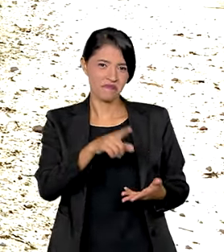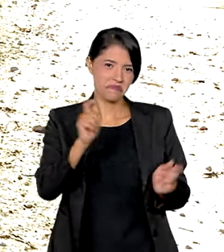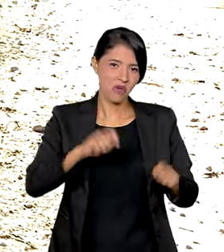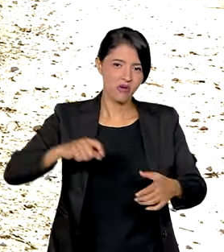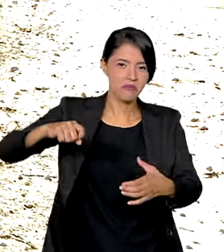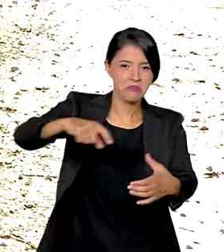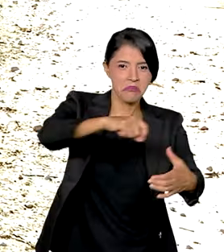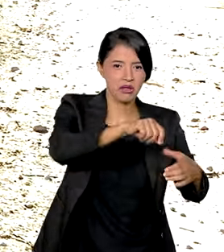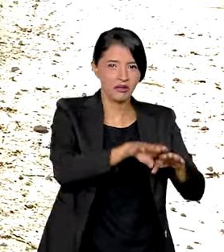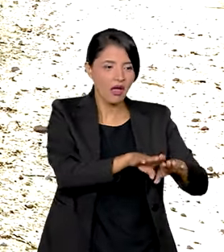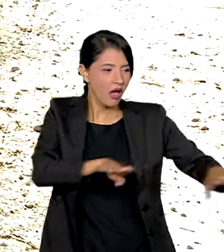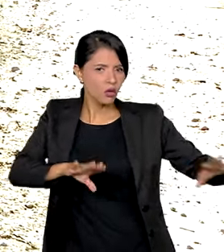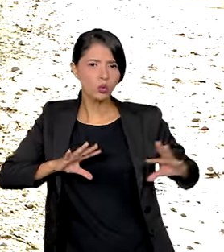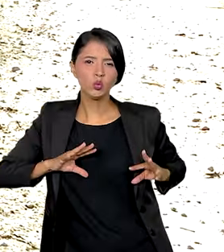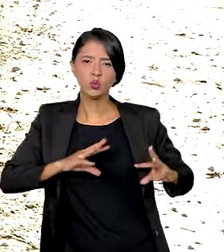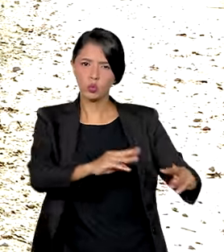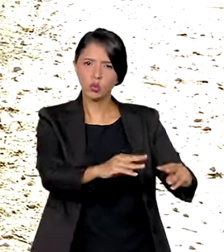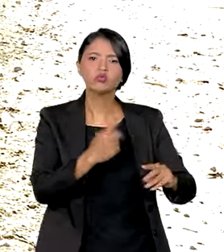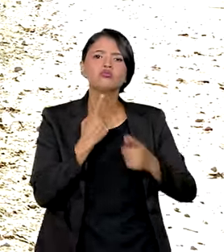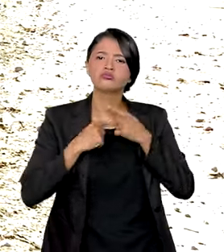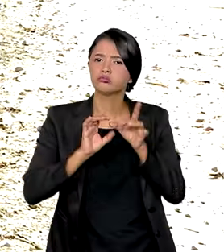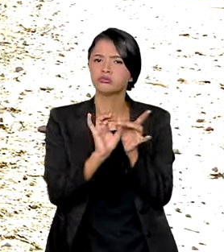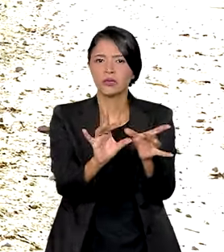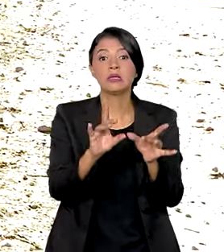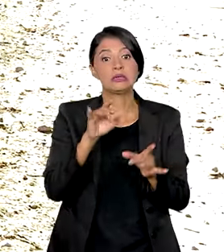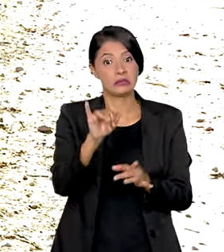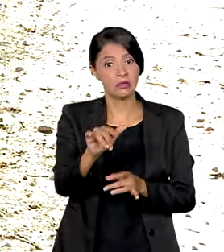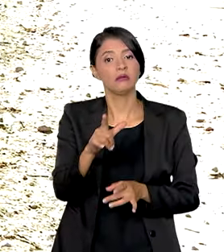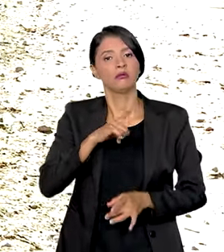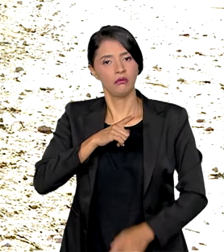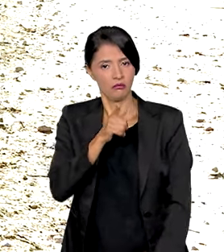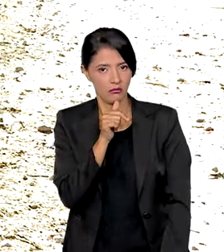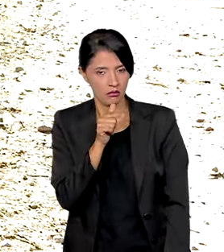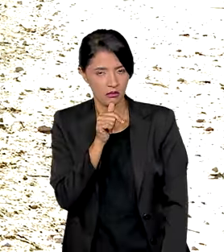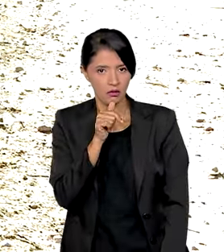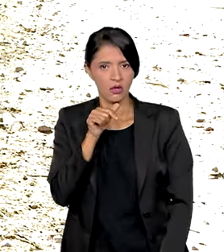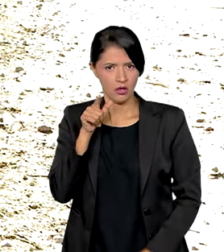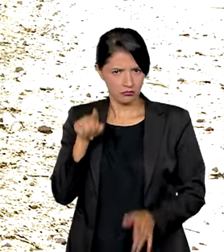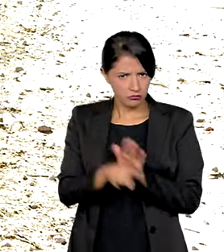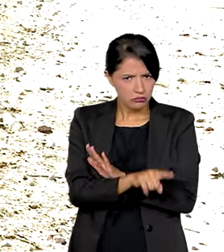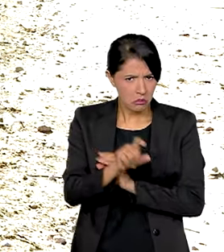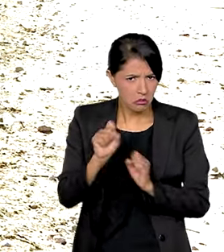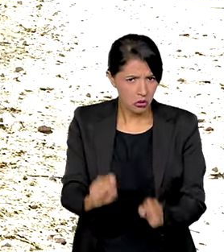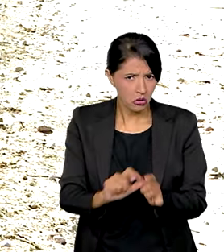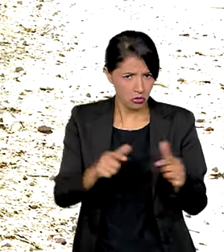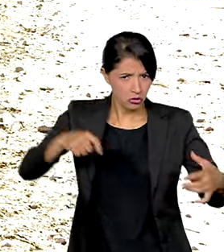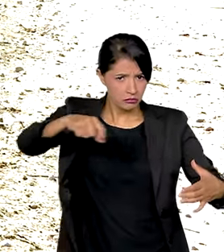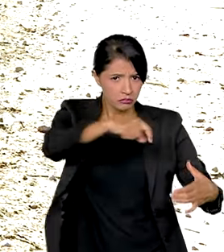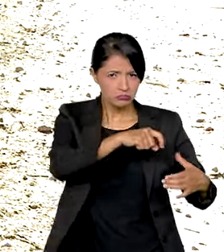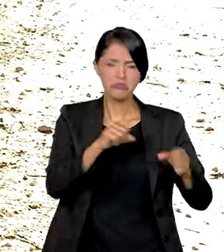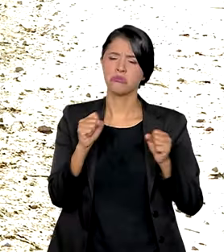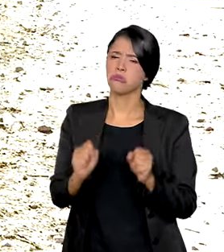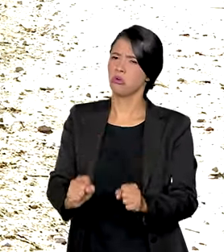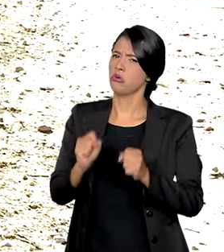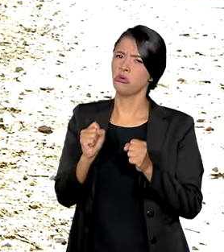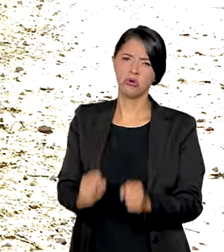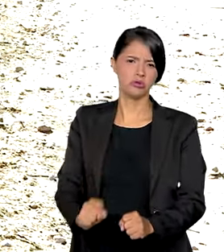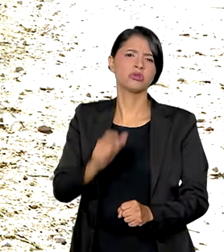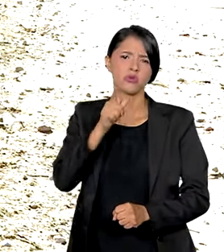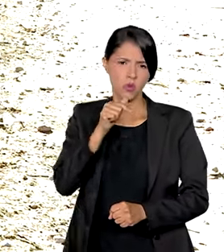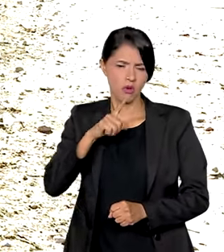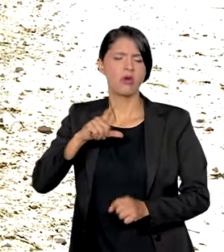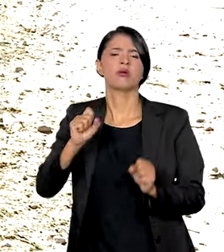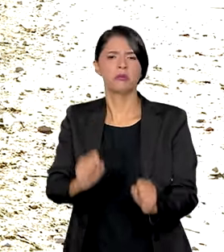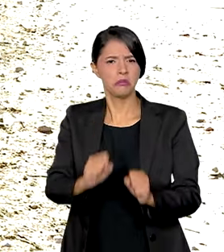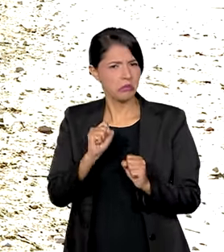a camada pode plantar esse carrasco aqui todo, se quiser. O negócio é tendo água. Com a água aqui, o senhor pode aumentar? Pode, pode. Pode